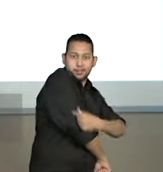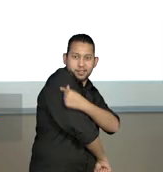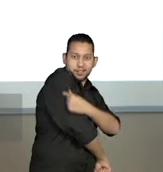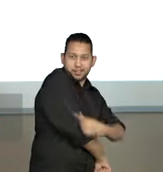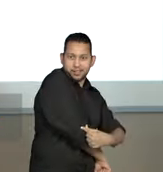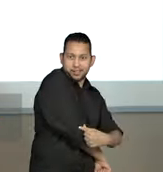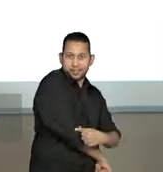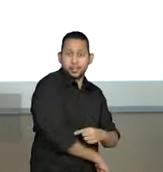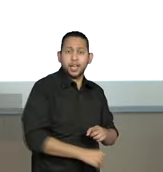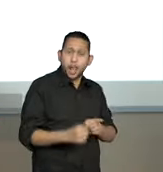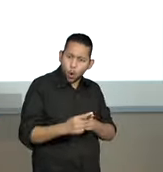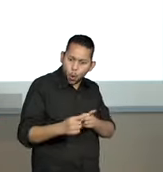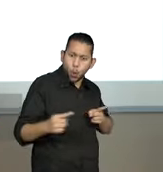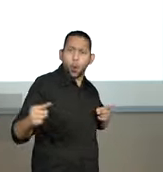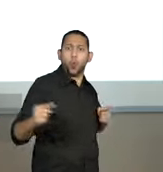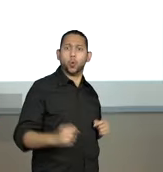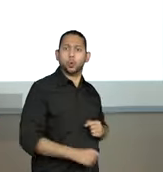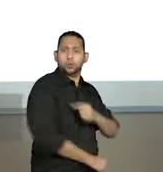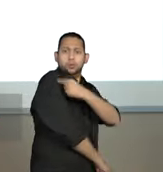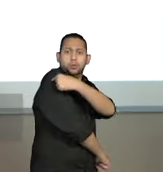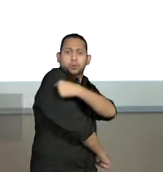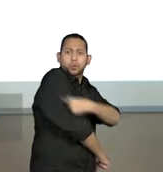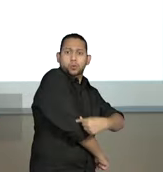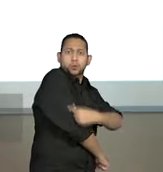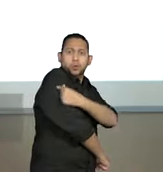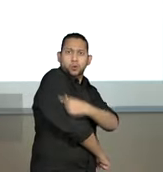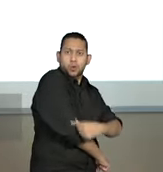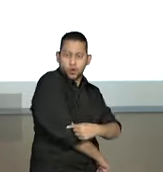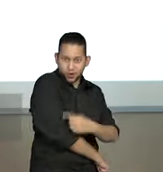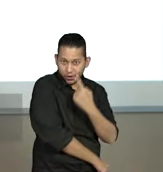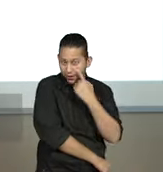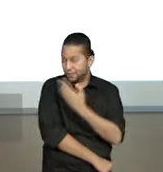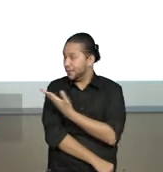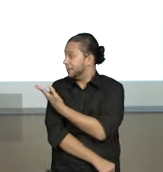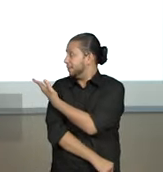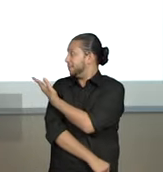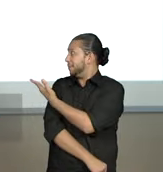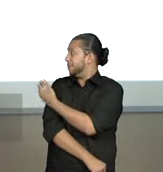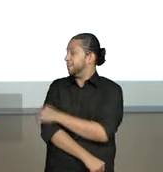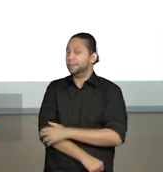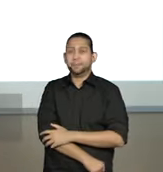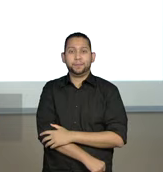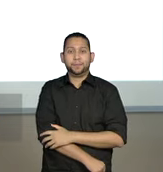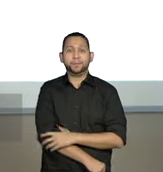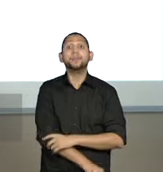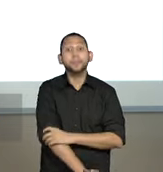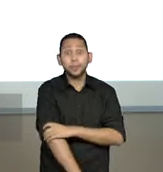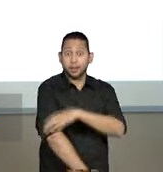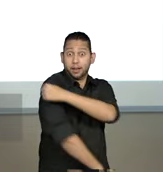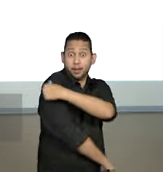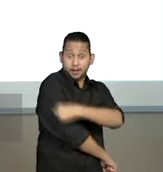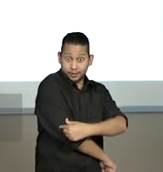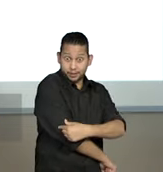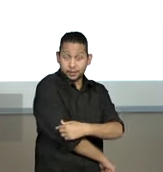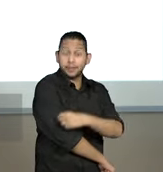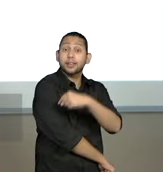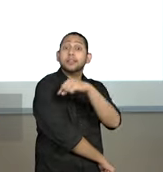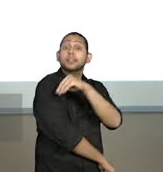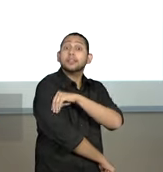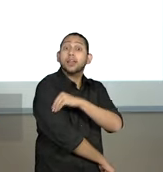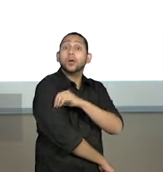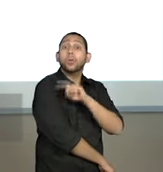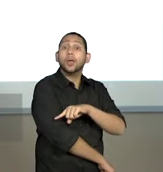Ele é um osso longo. Dentro desses ossos longos aqui, ó, são produzidas as